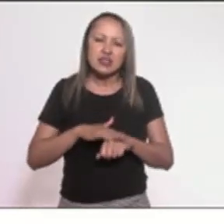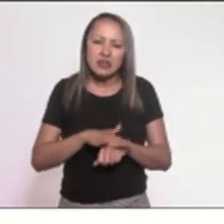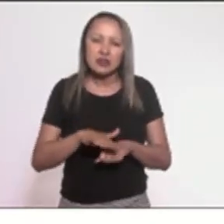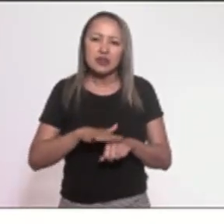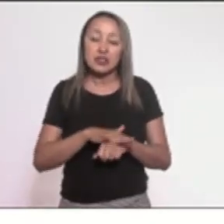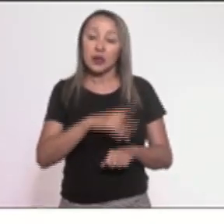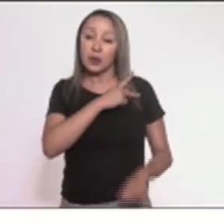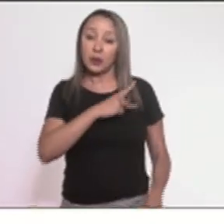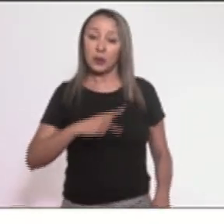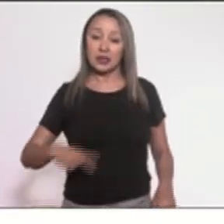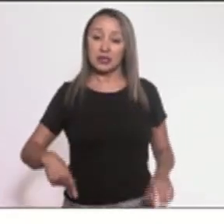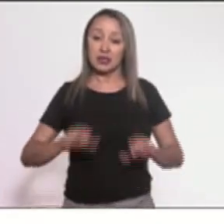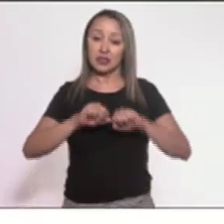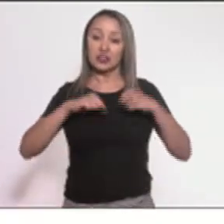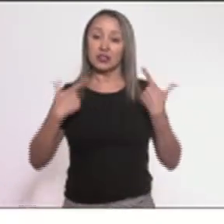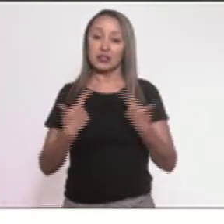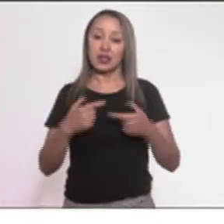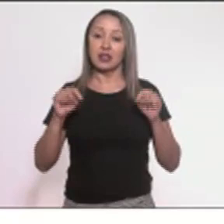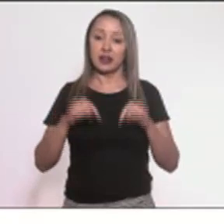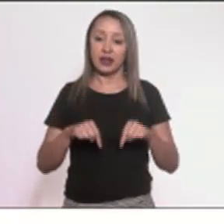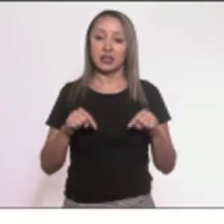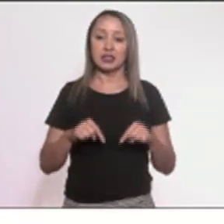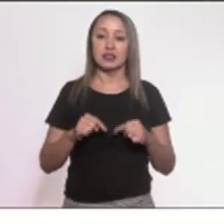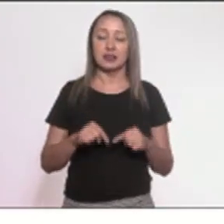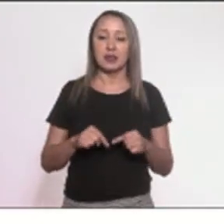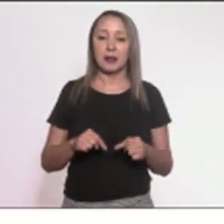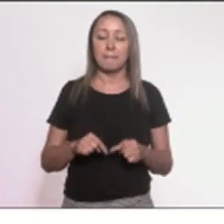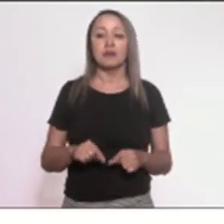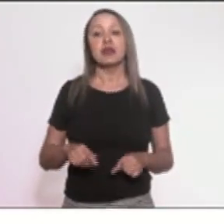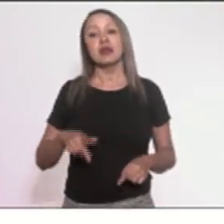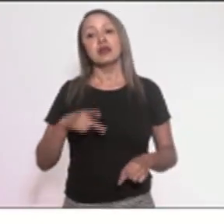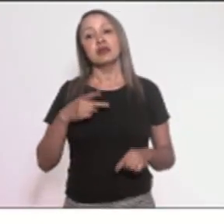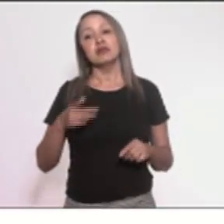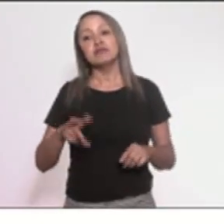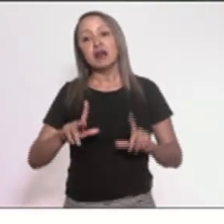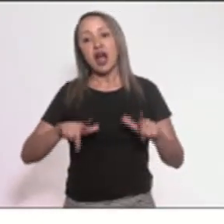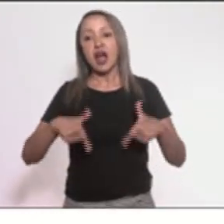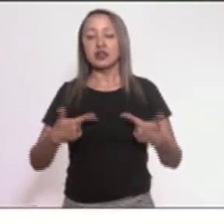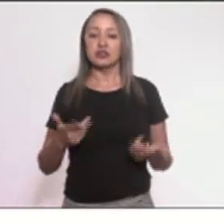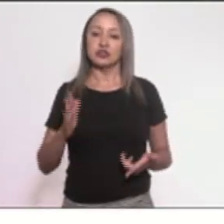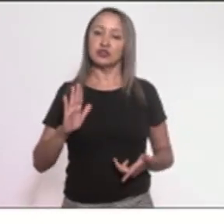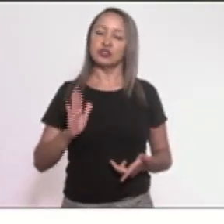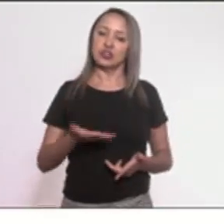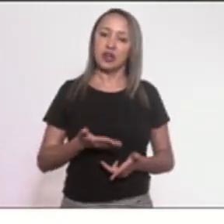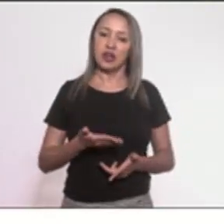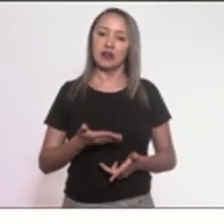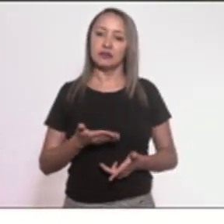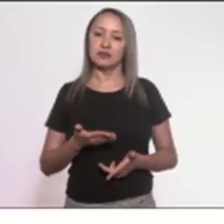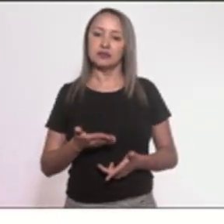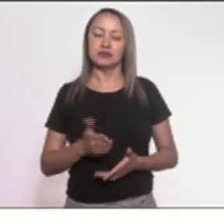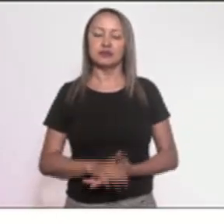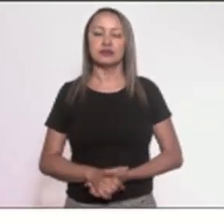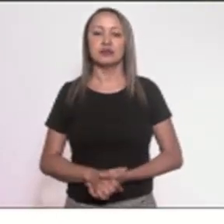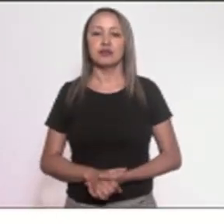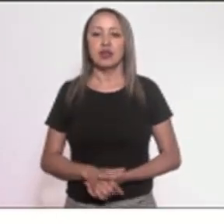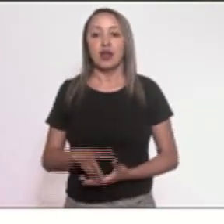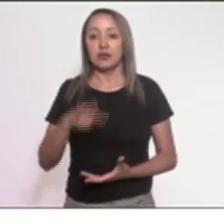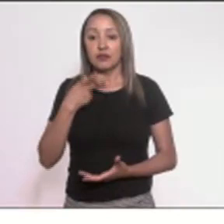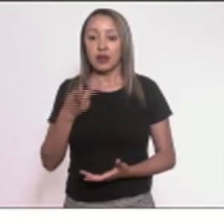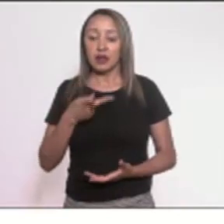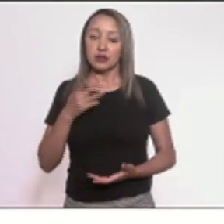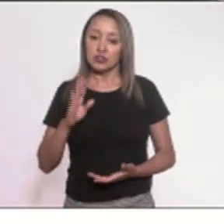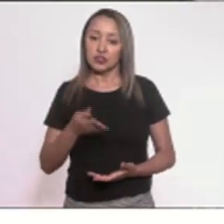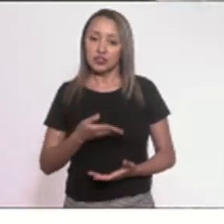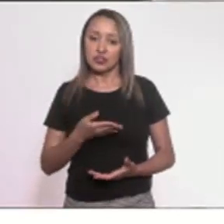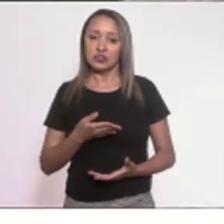presidente dessa casa, que já se manifestou em diversos momentos a sua